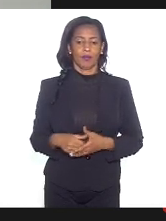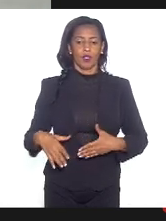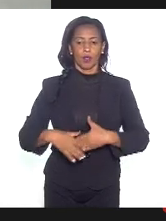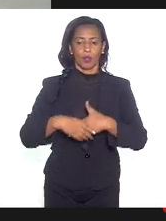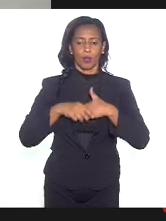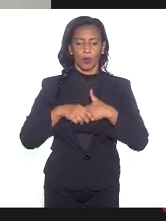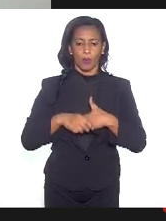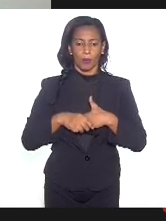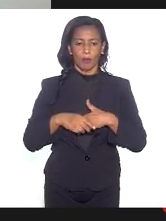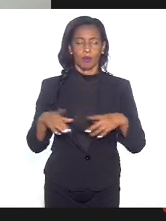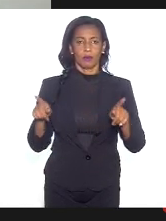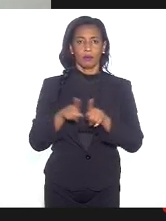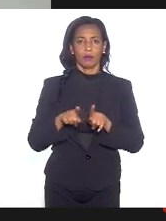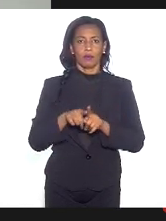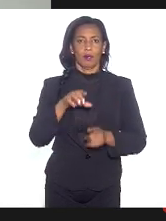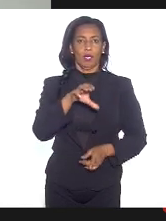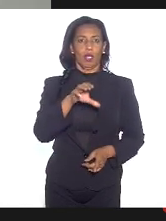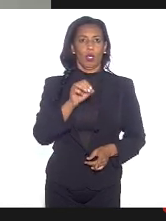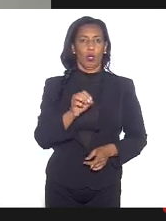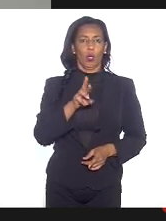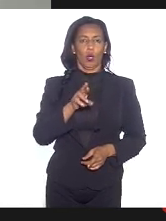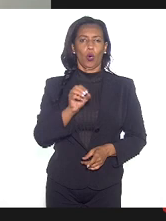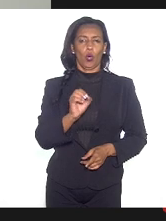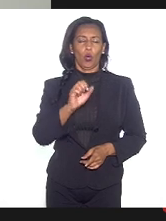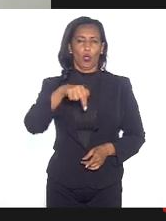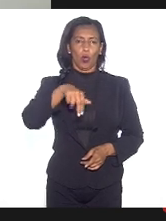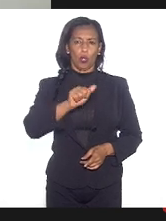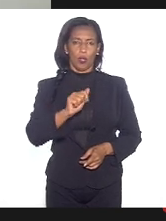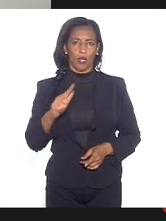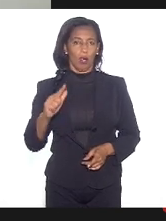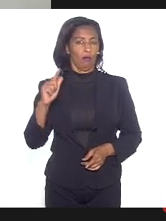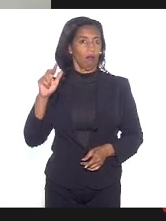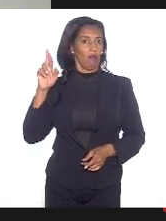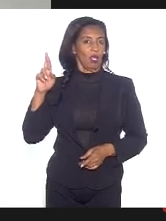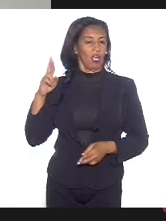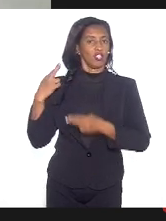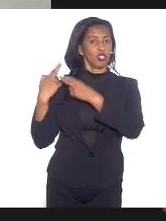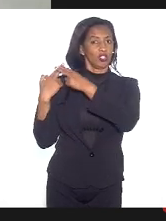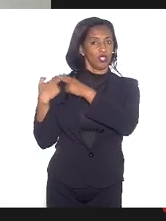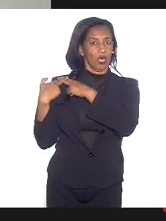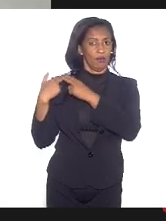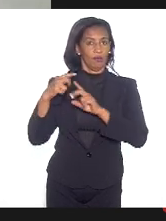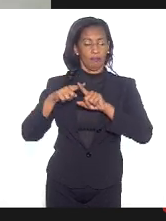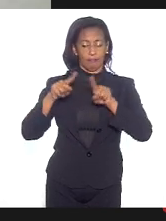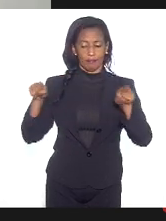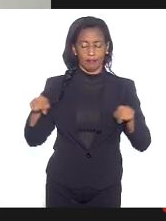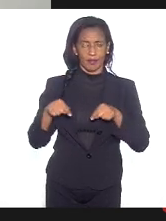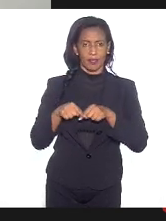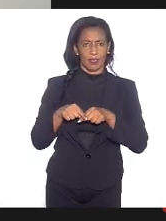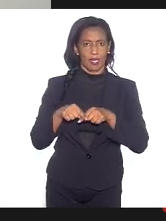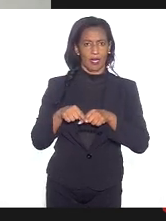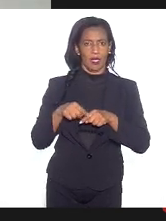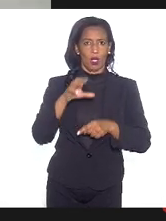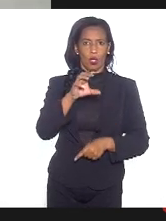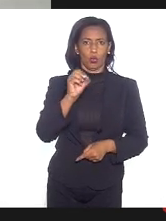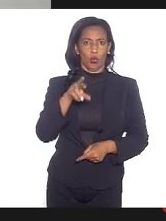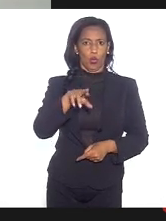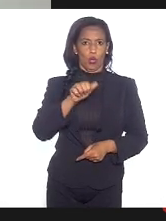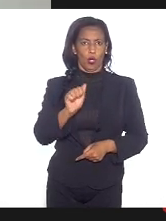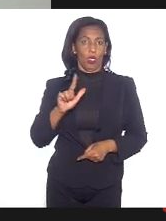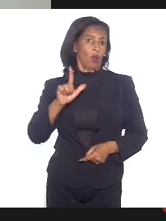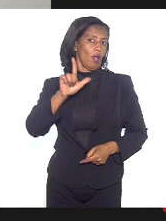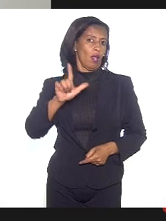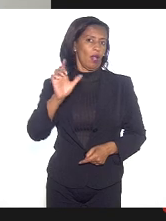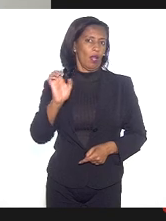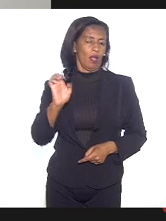Cumprimento também o Coronel Pólito, que é o chefe de gabinete do Coronel Leandro Monteiro, uma pessoa